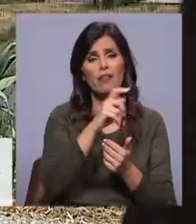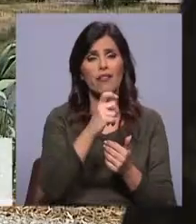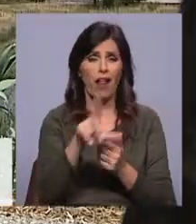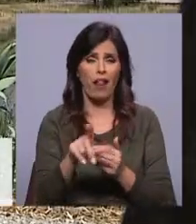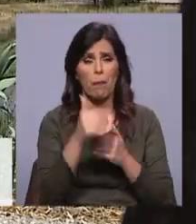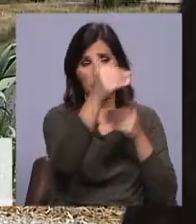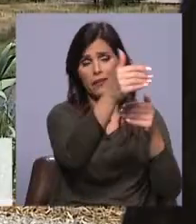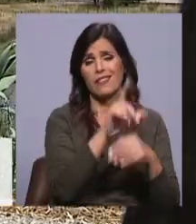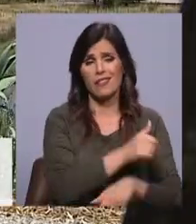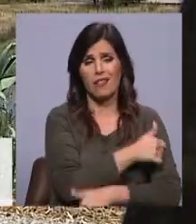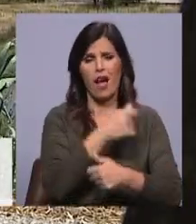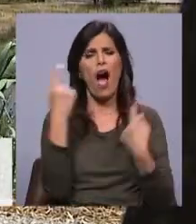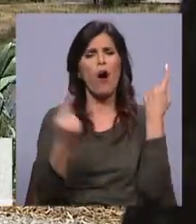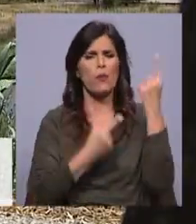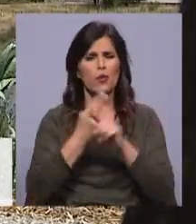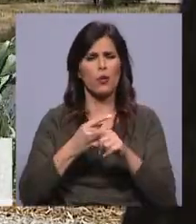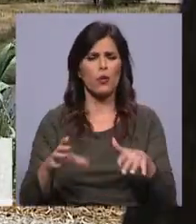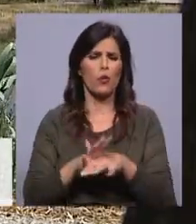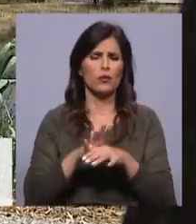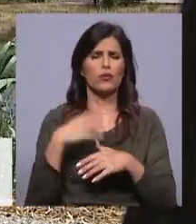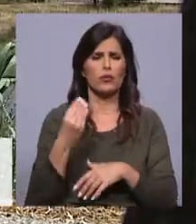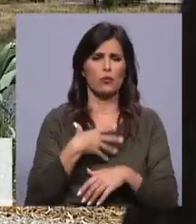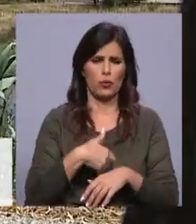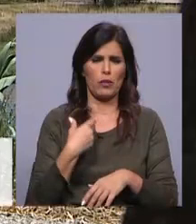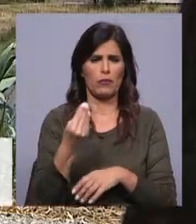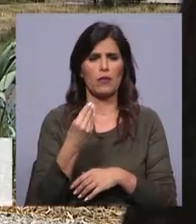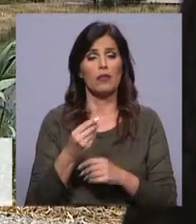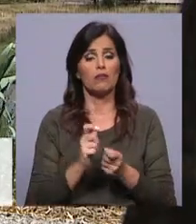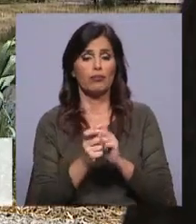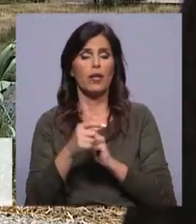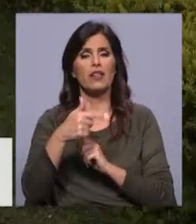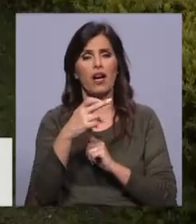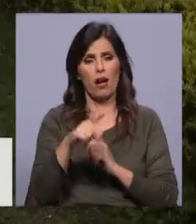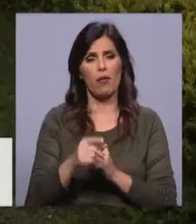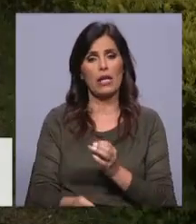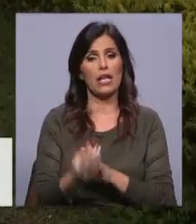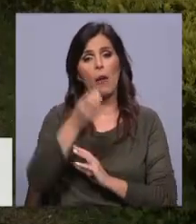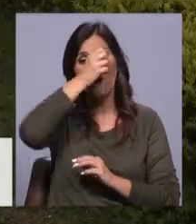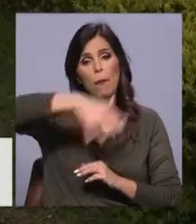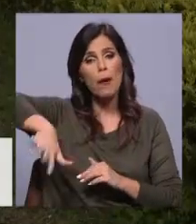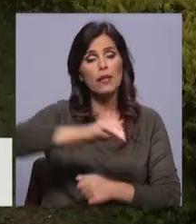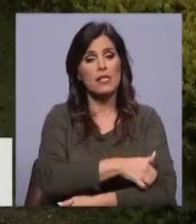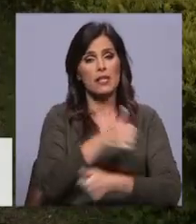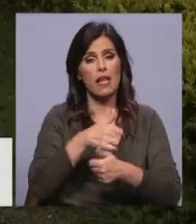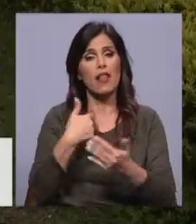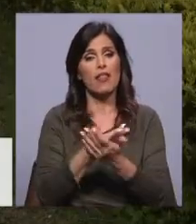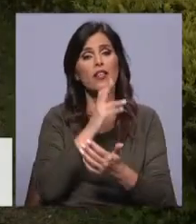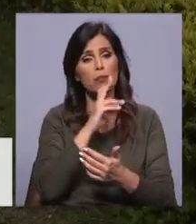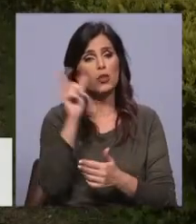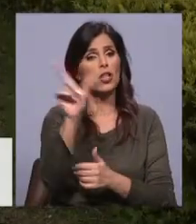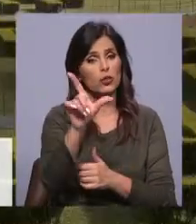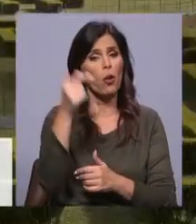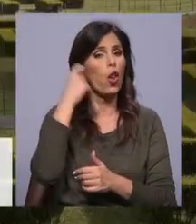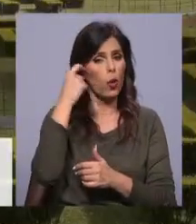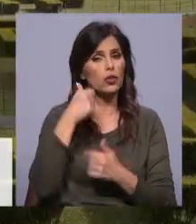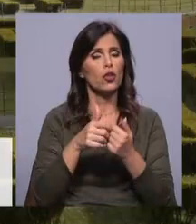coisas na jornadas mundiais da juventude como recuperar o tangão e criar um parque naquela zona da cidade que servem em Lisboa e Loures muito bem e